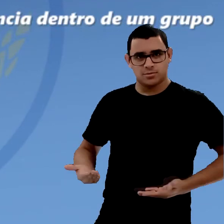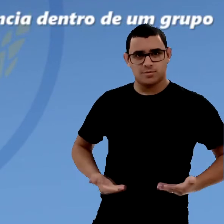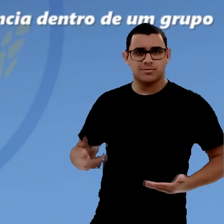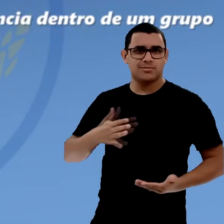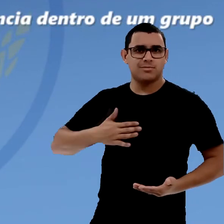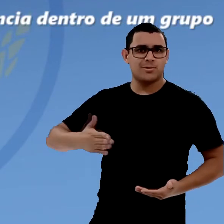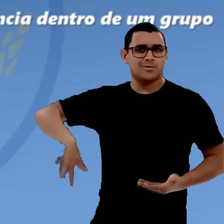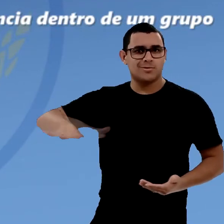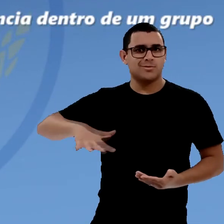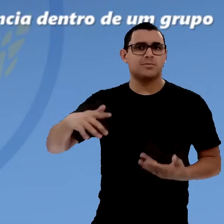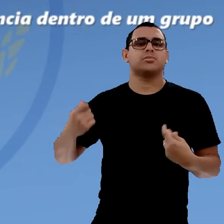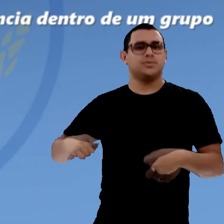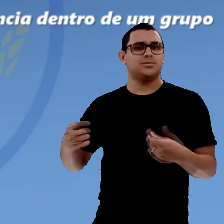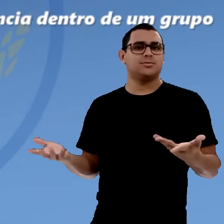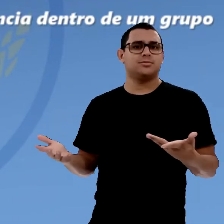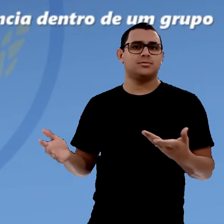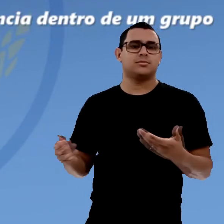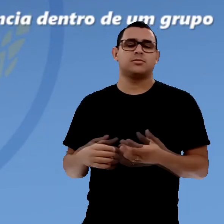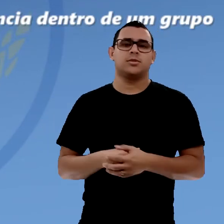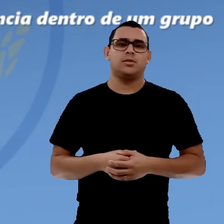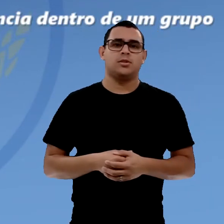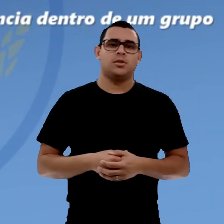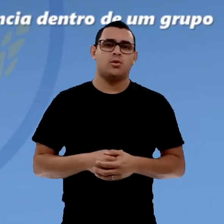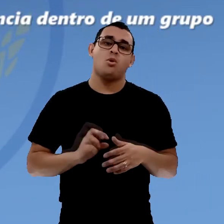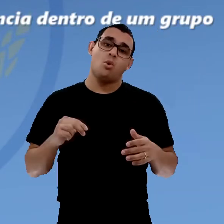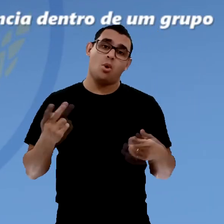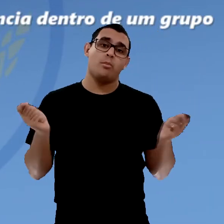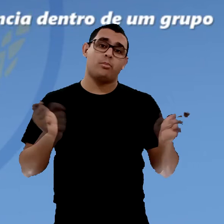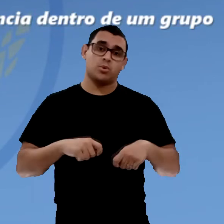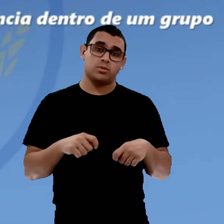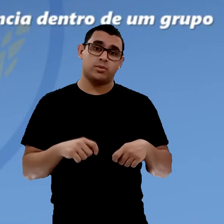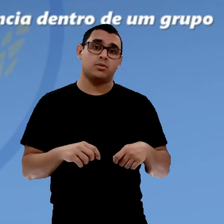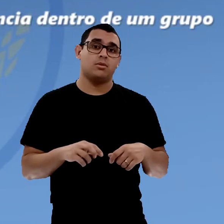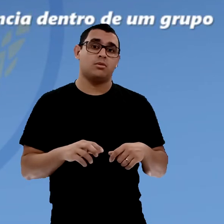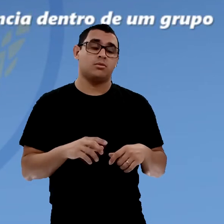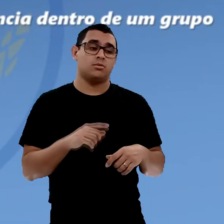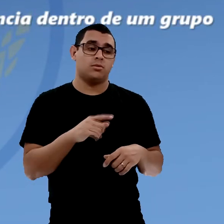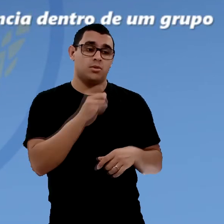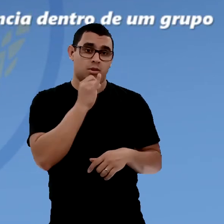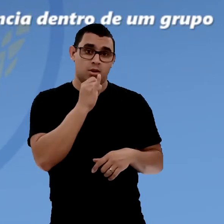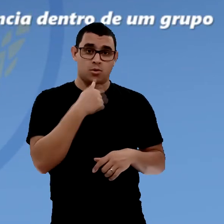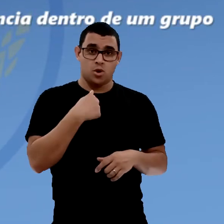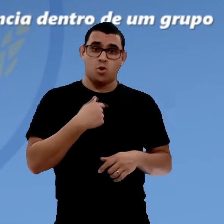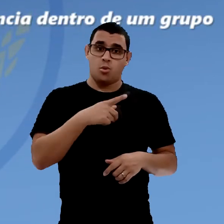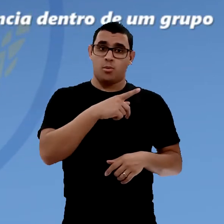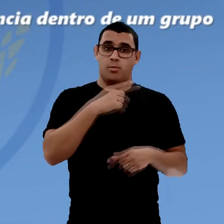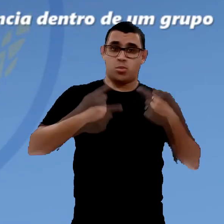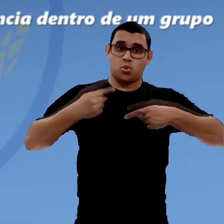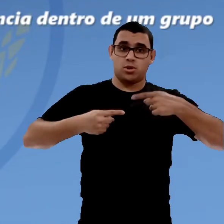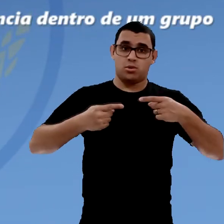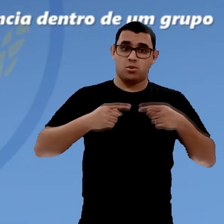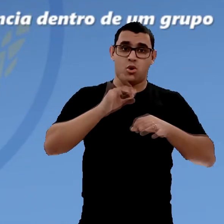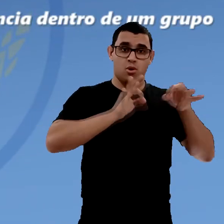de outras pessoas me obedecerem. Então, existe uma diferenciação entre poder e domínio segundo